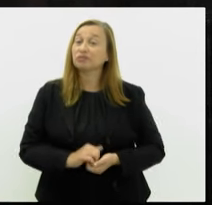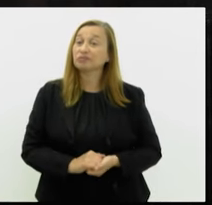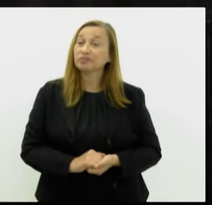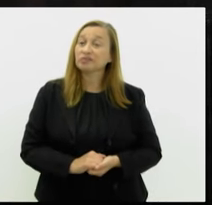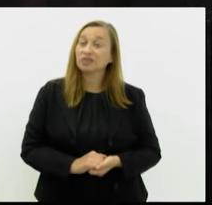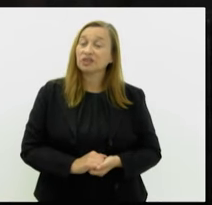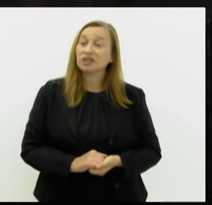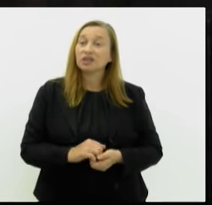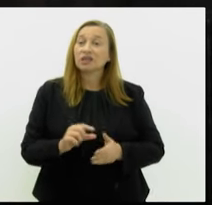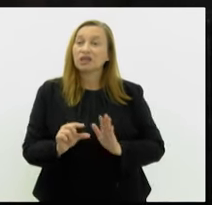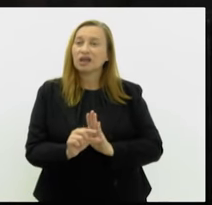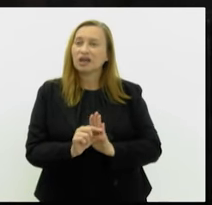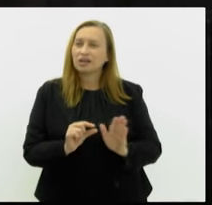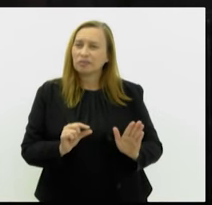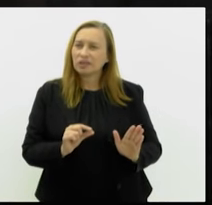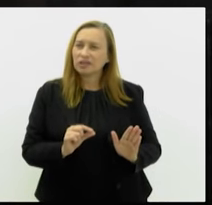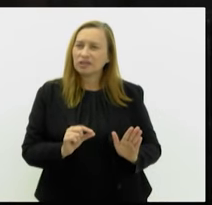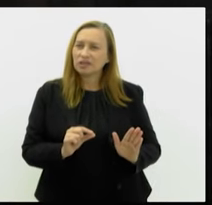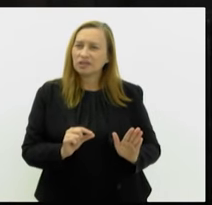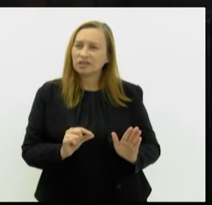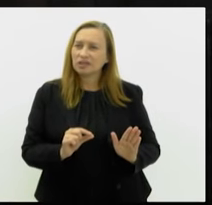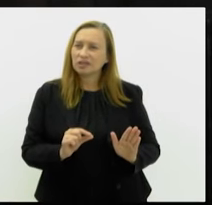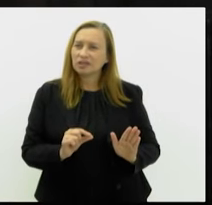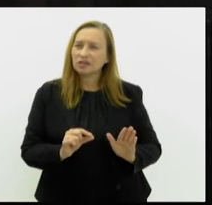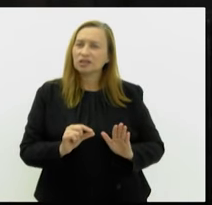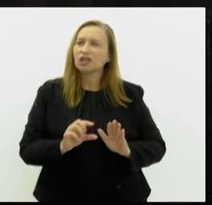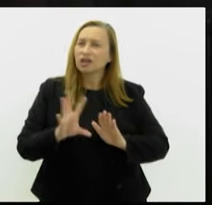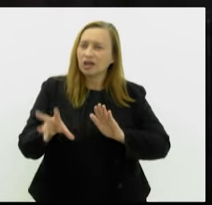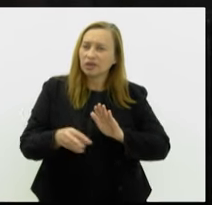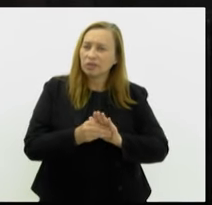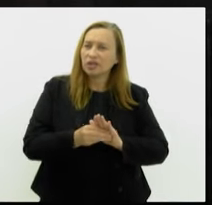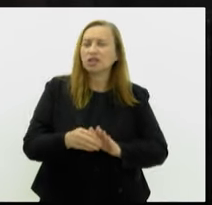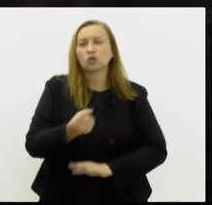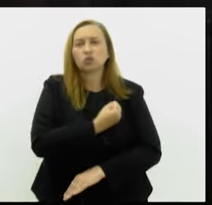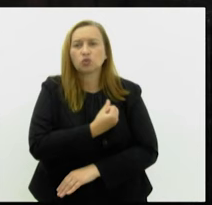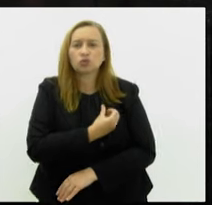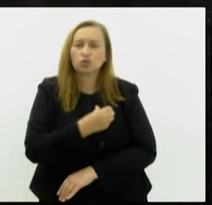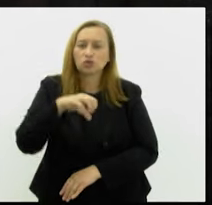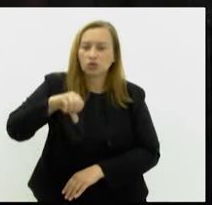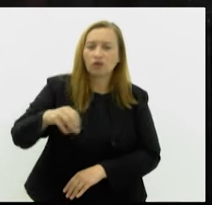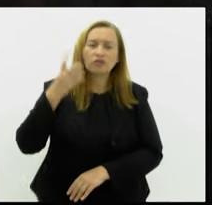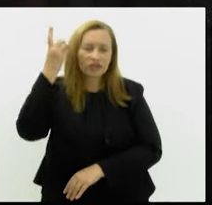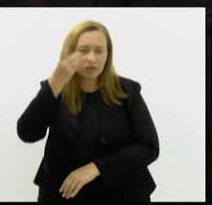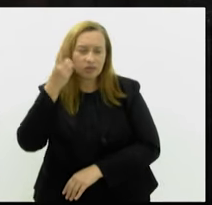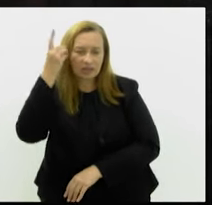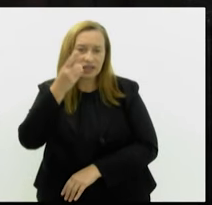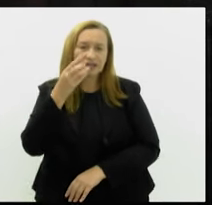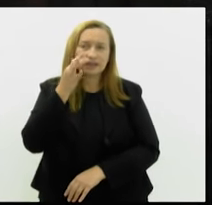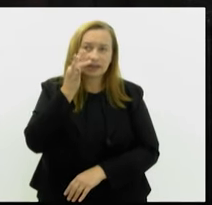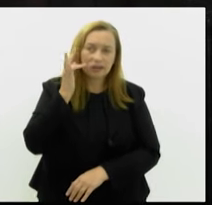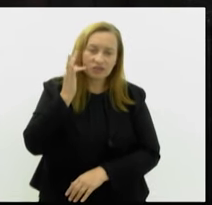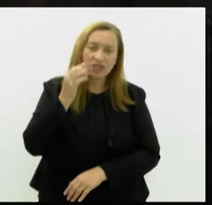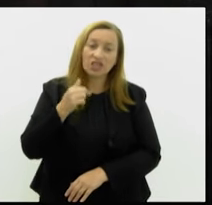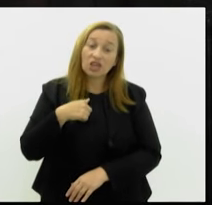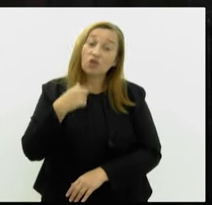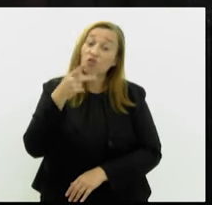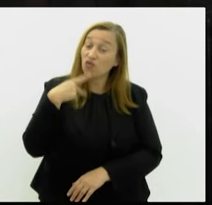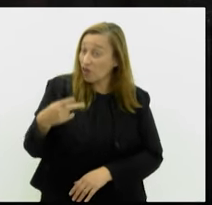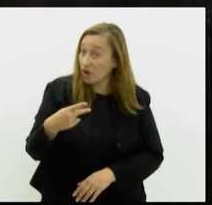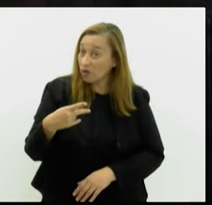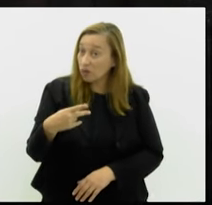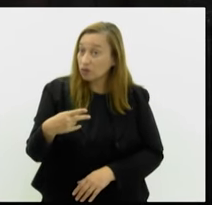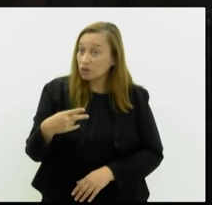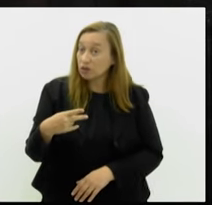a emenda aditiva número 9, deputado Serafini, que eu faço e destaco, é